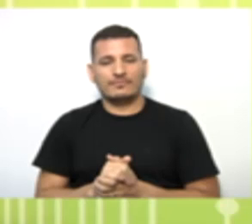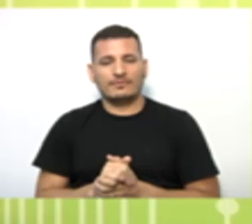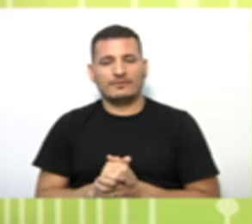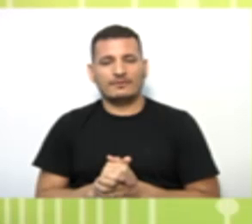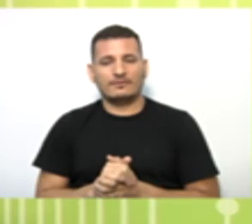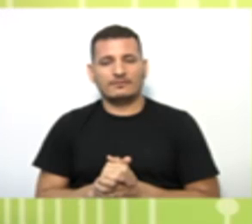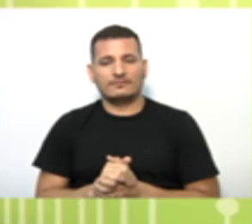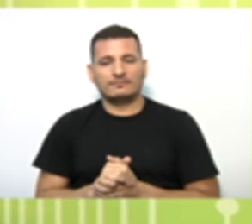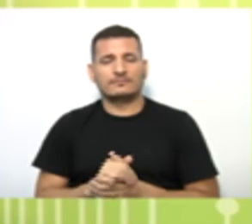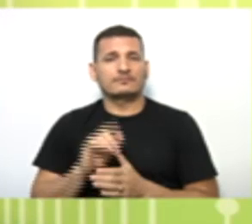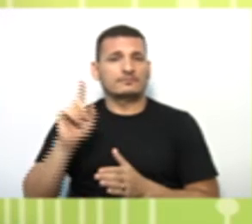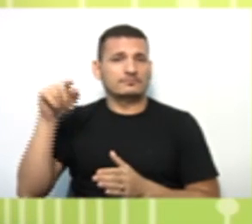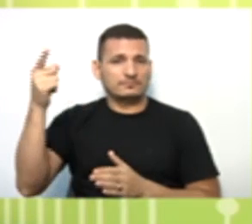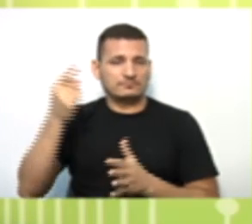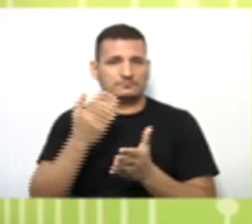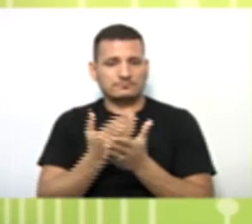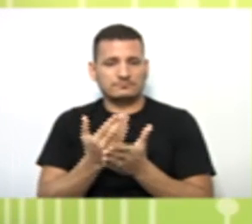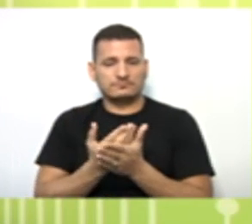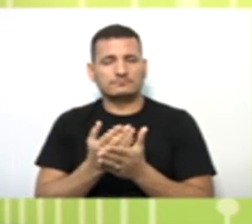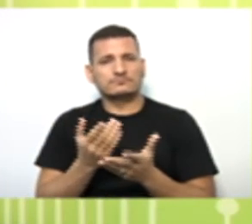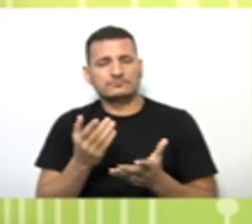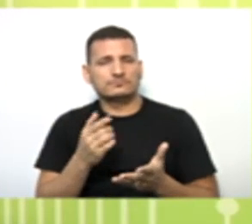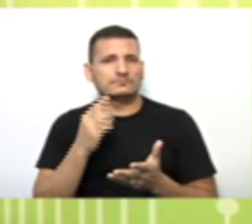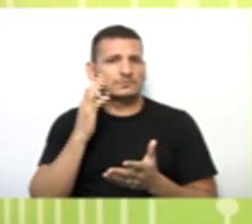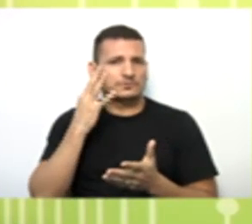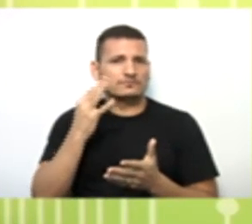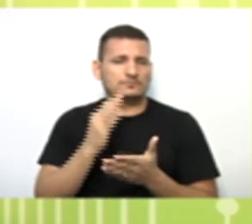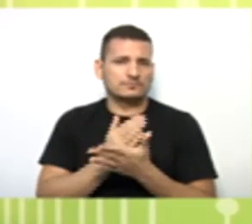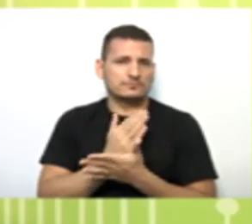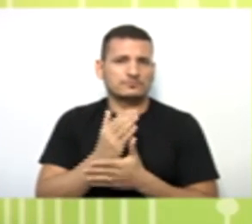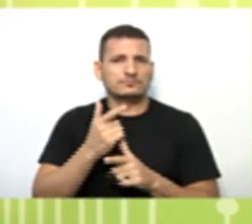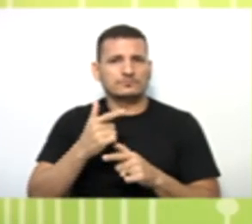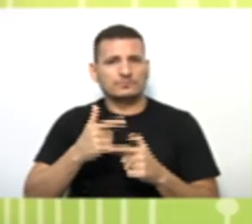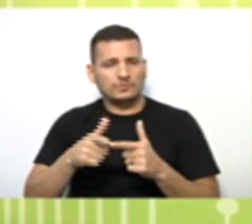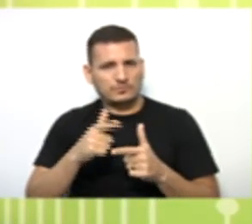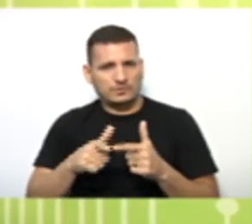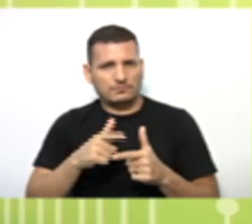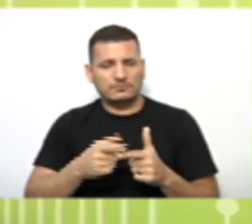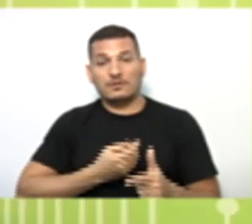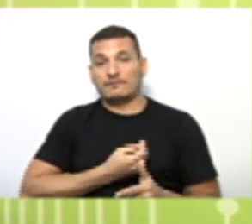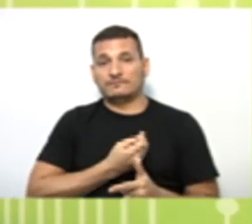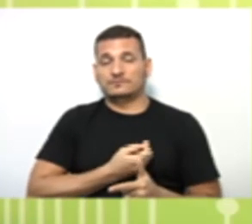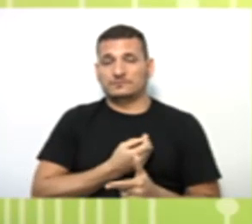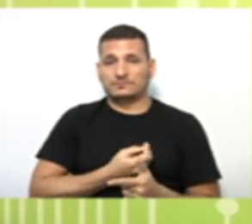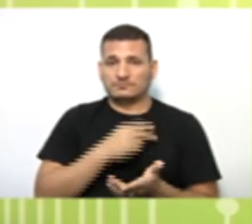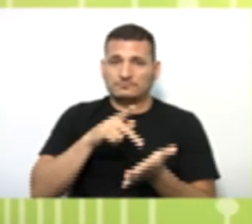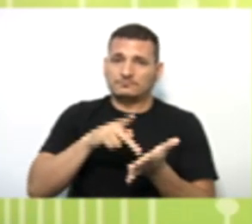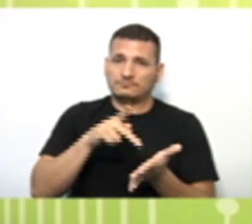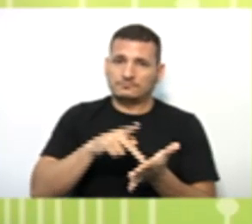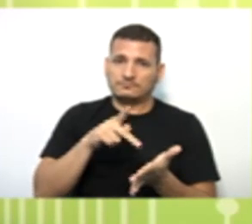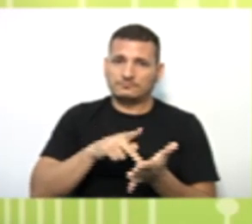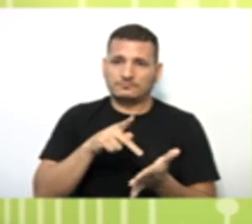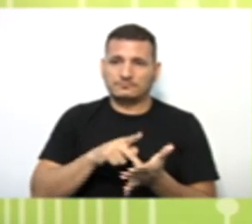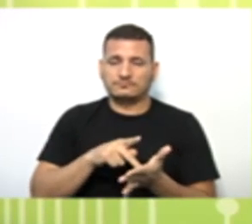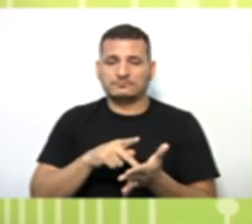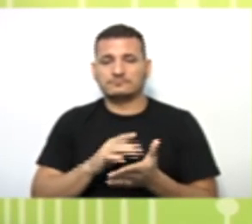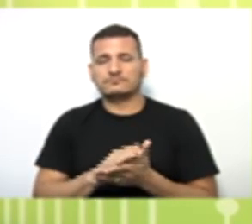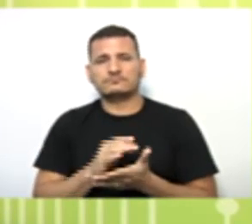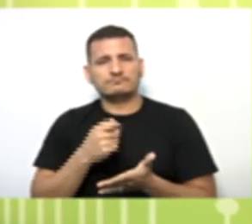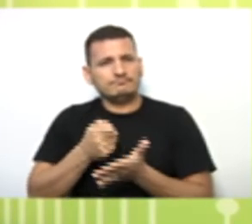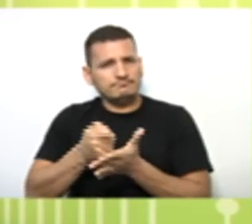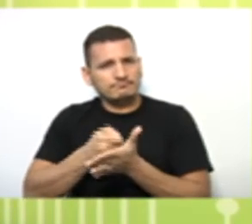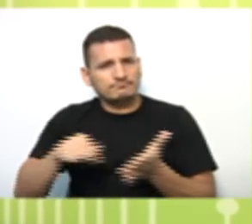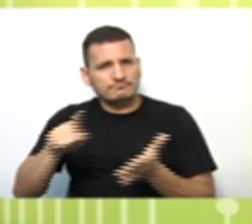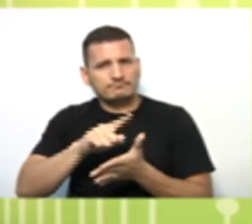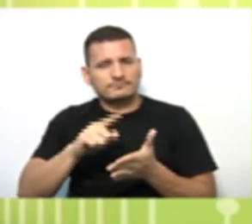vocês ficarem pensando. Próxima aula, a gente vai ter que resolver alguns problemas do mundo real. Ou seja, vou exigir de vocês que imponham um pouquinho